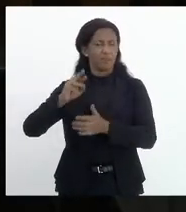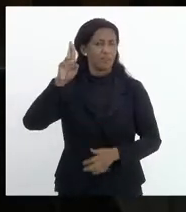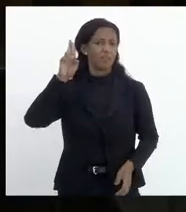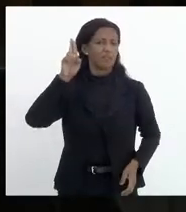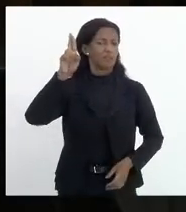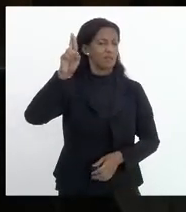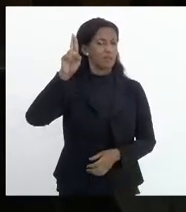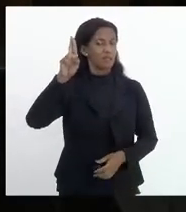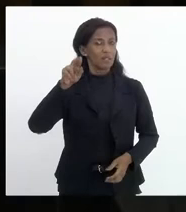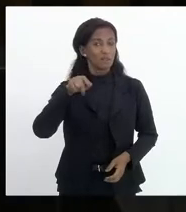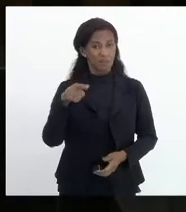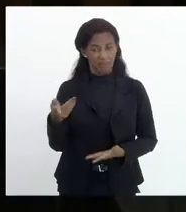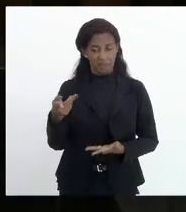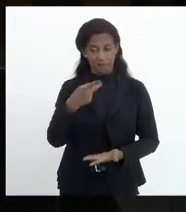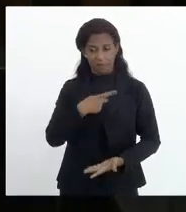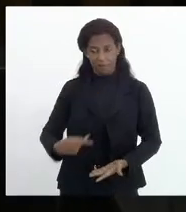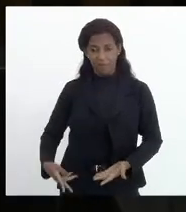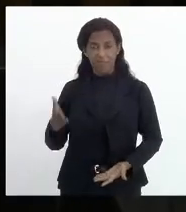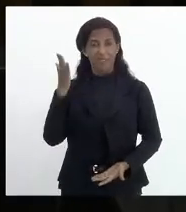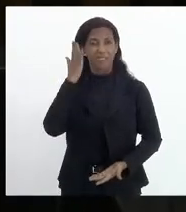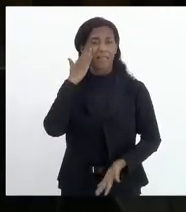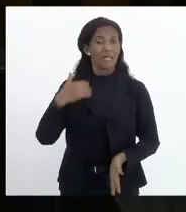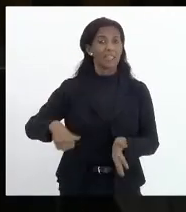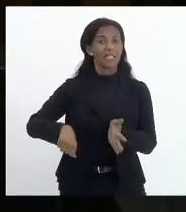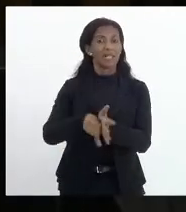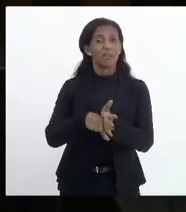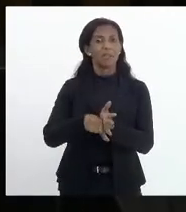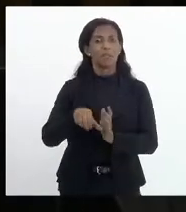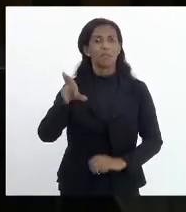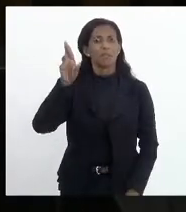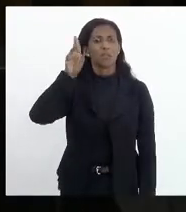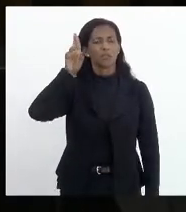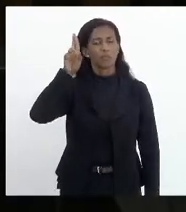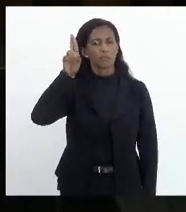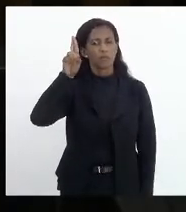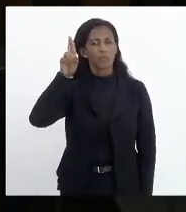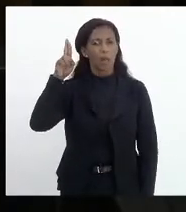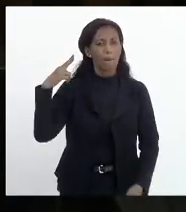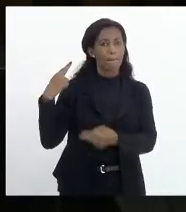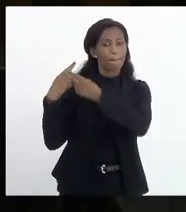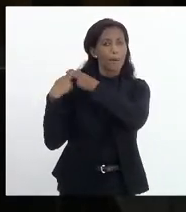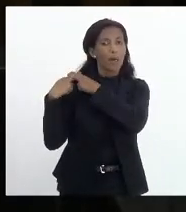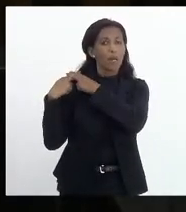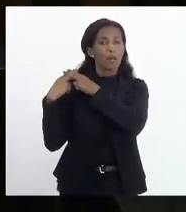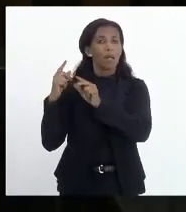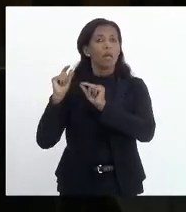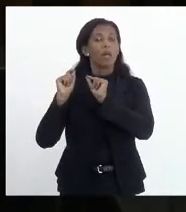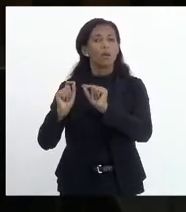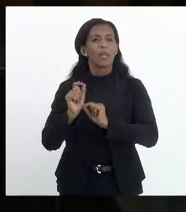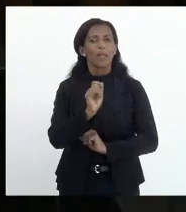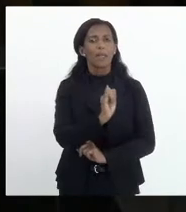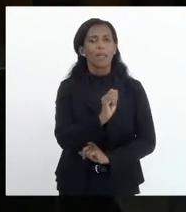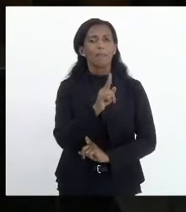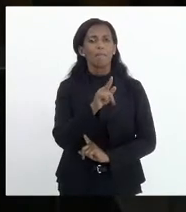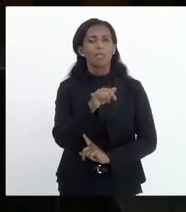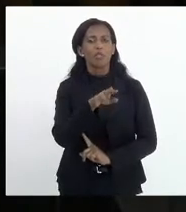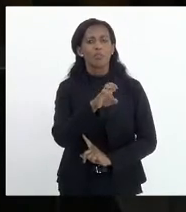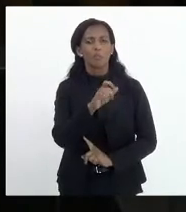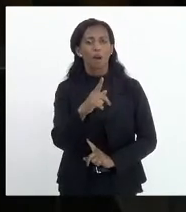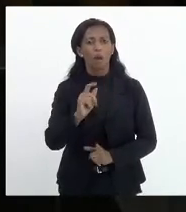sabe bem vossa excelência que crime de responsabilidade gera impeachment